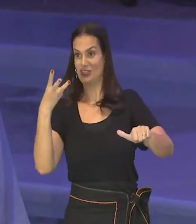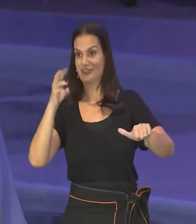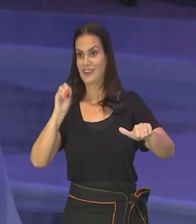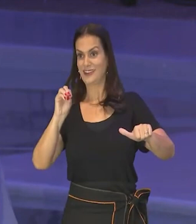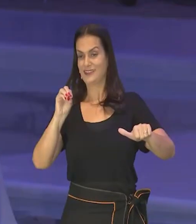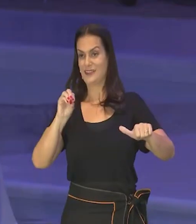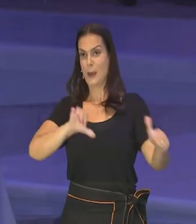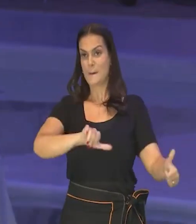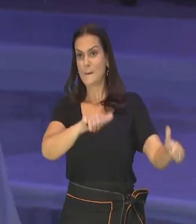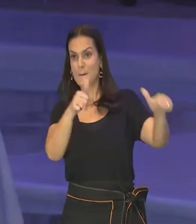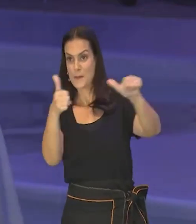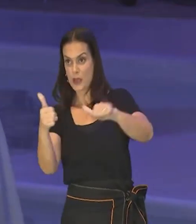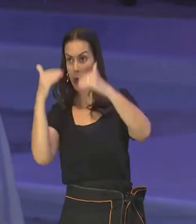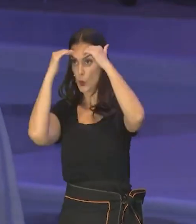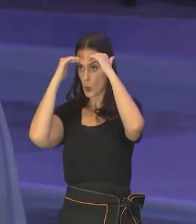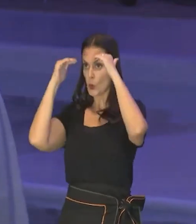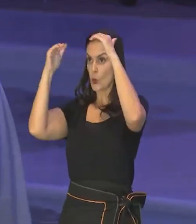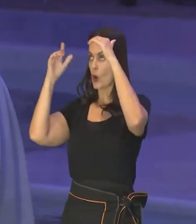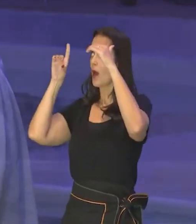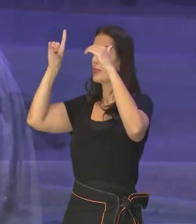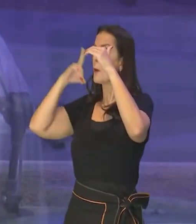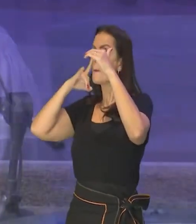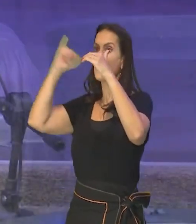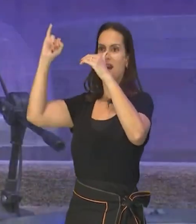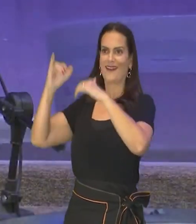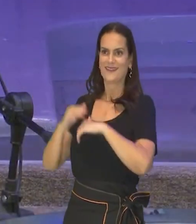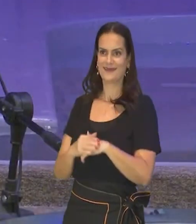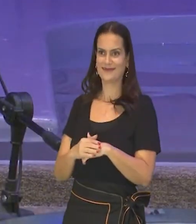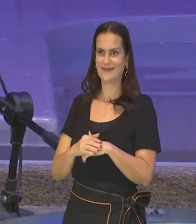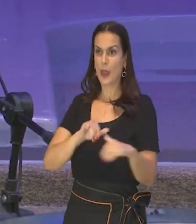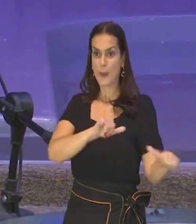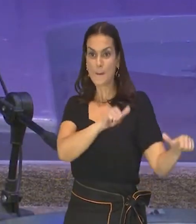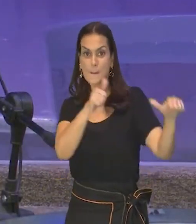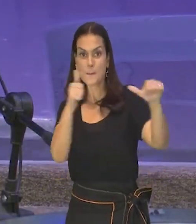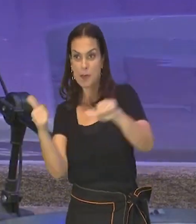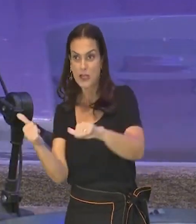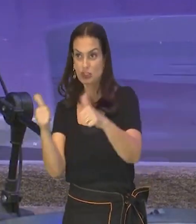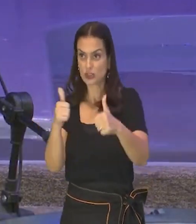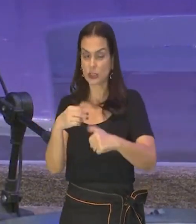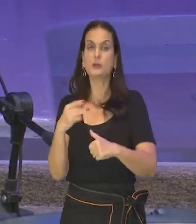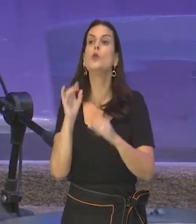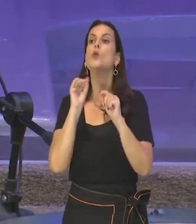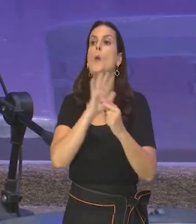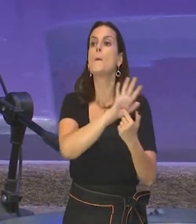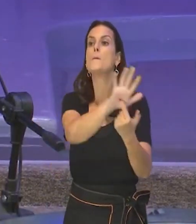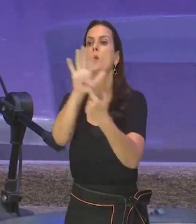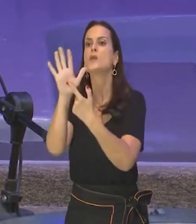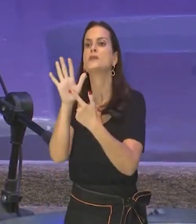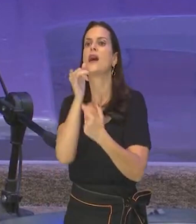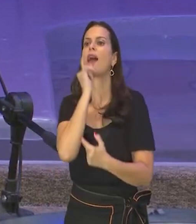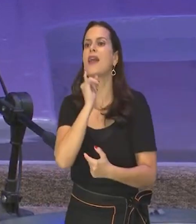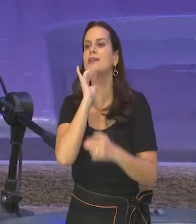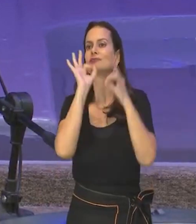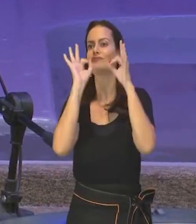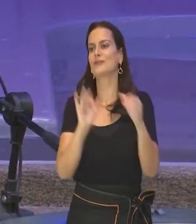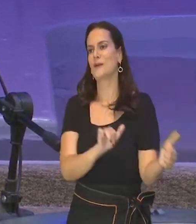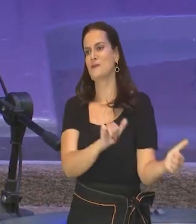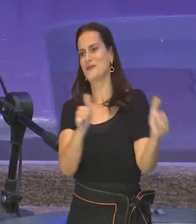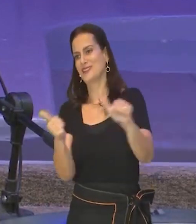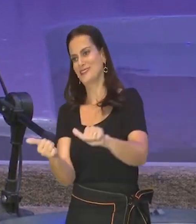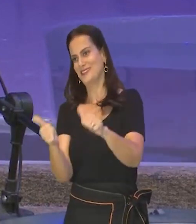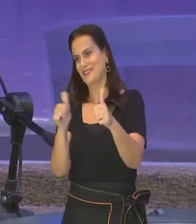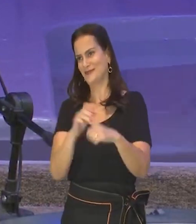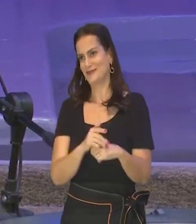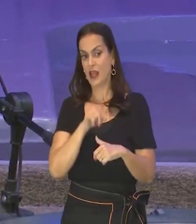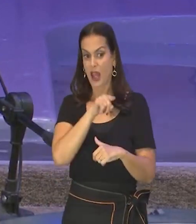foi batizado em obediência ao Pai. Ele foi batizado para nos trazer o exemplo do seu batismo, e ali